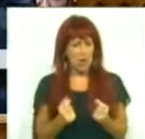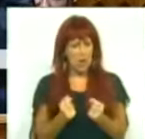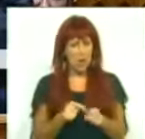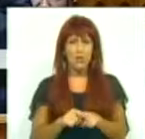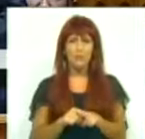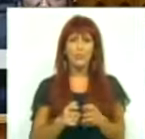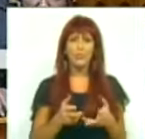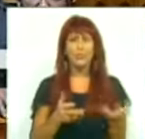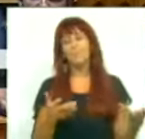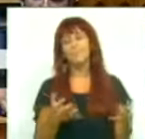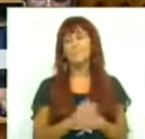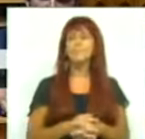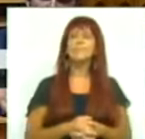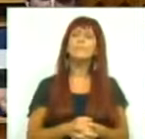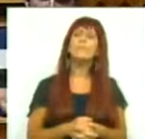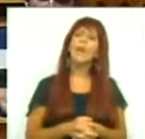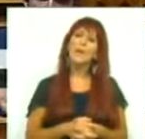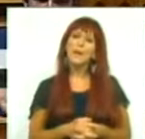egoísmo político.